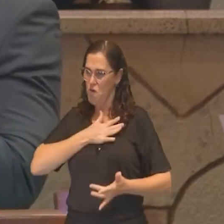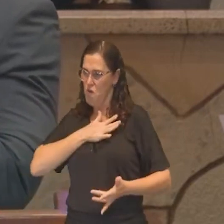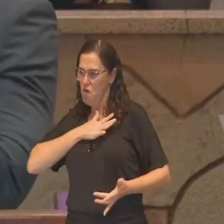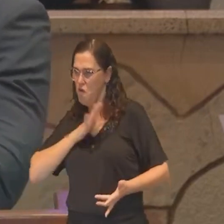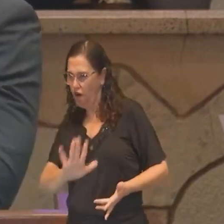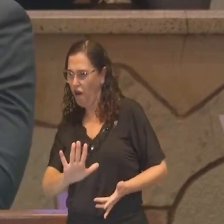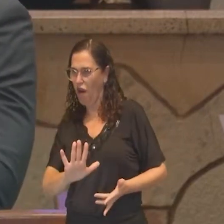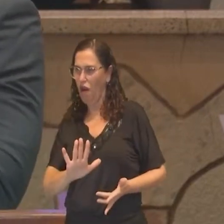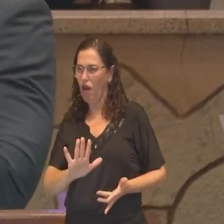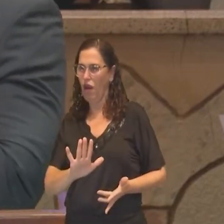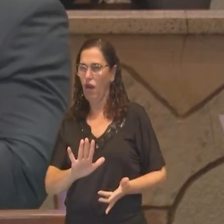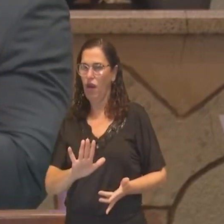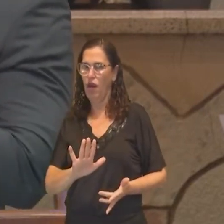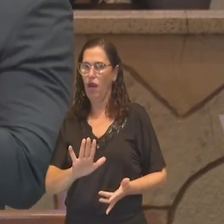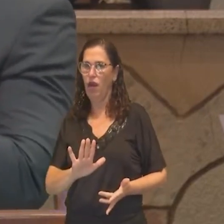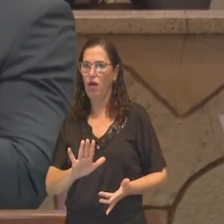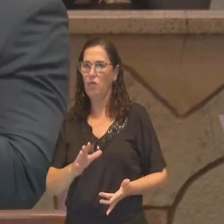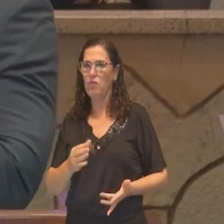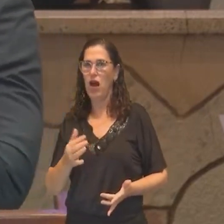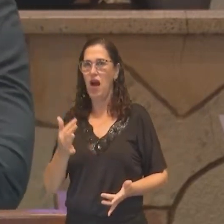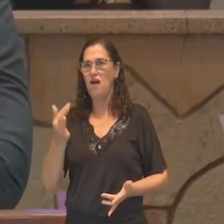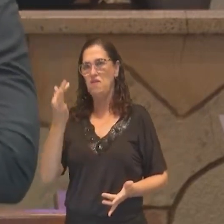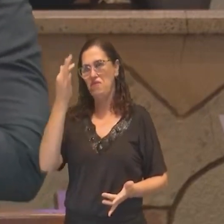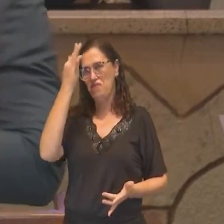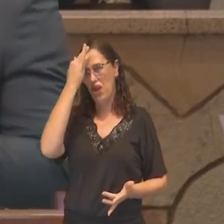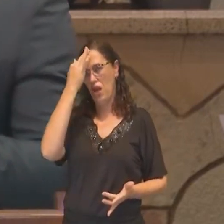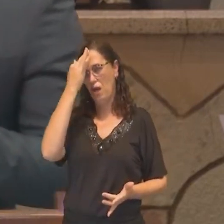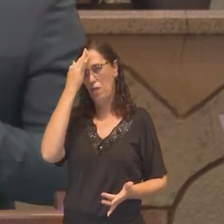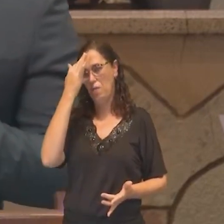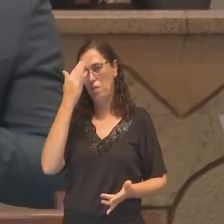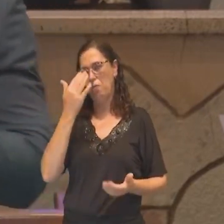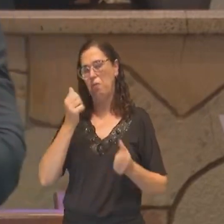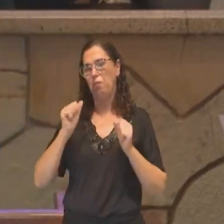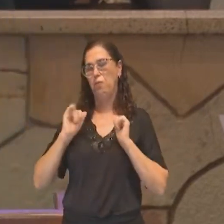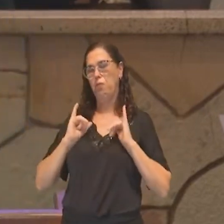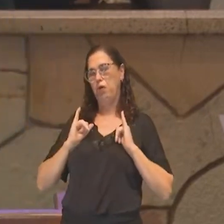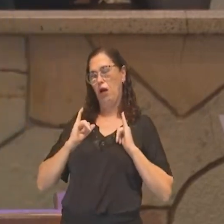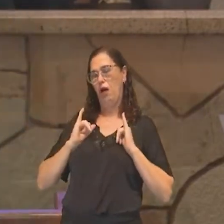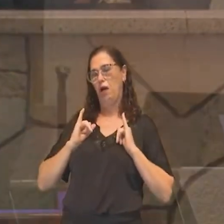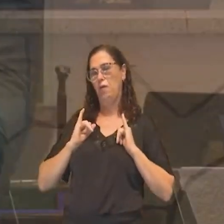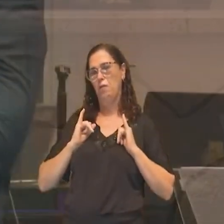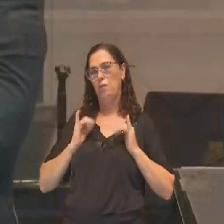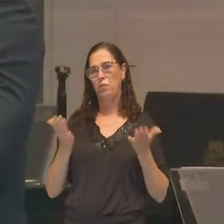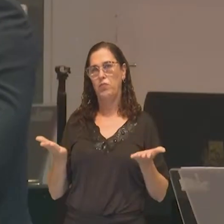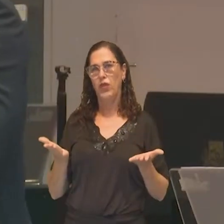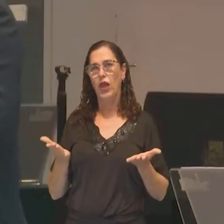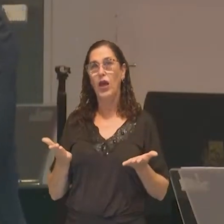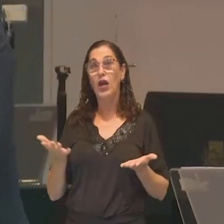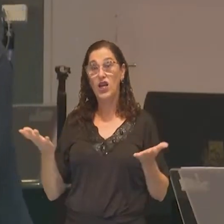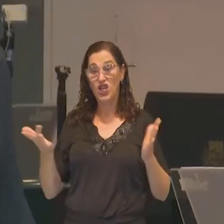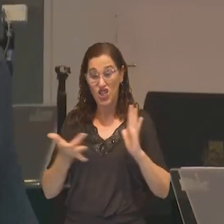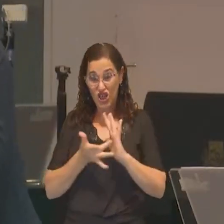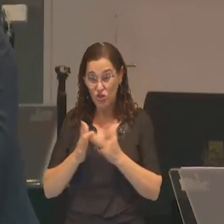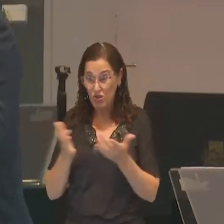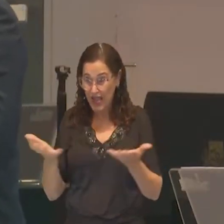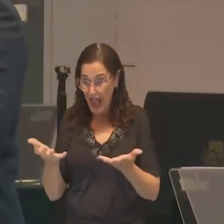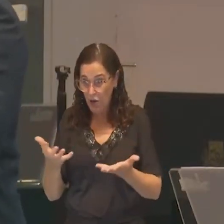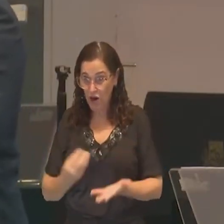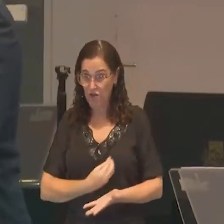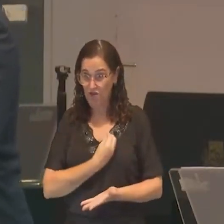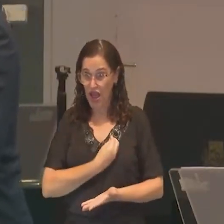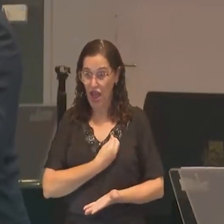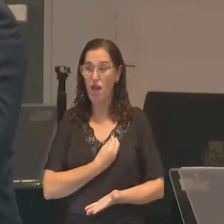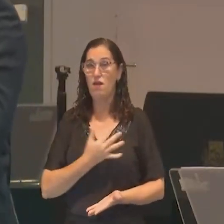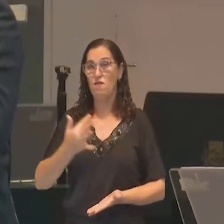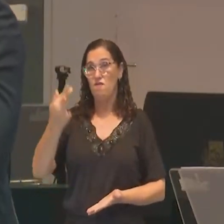que não seja viva, que não seja operosa, alguém que não decidiu ou não se posicionou